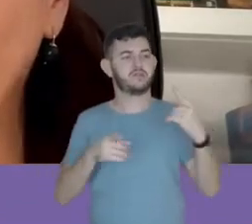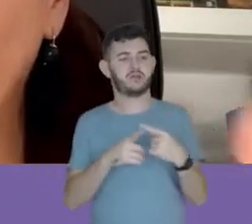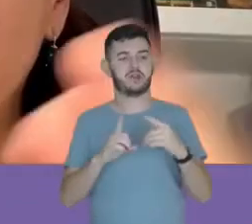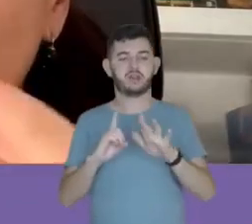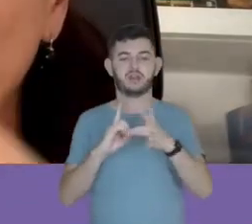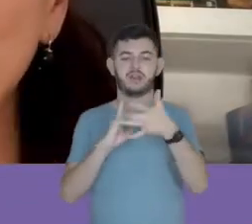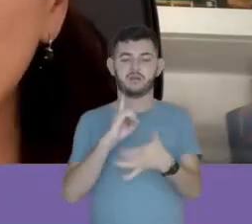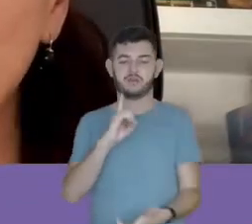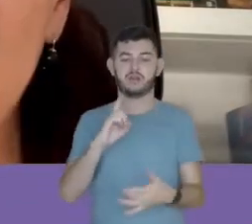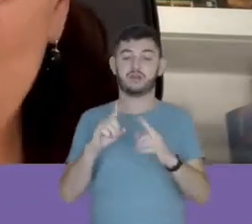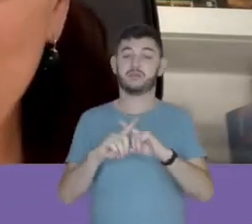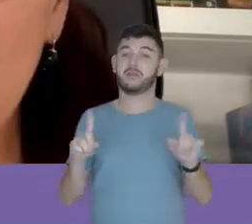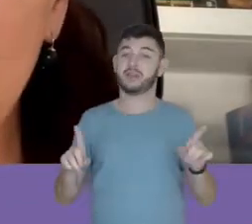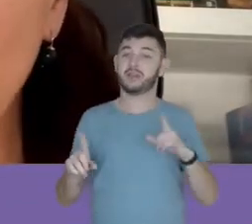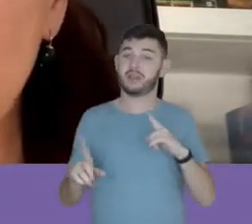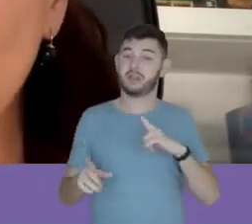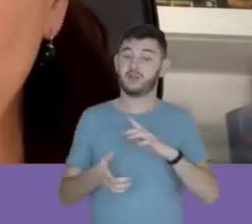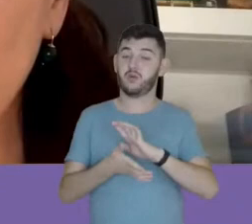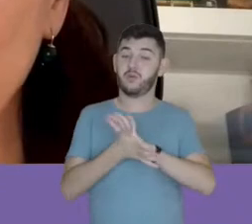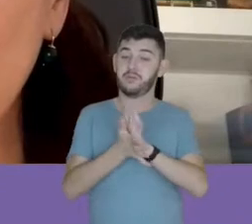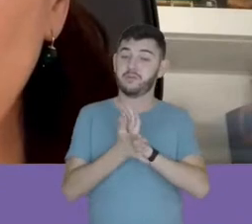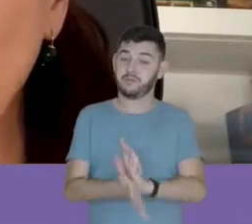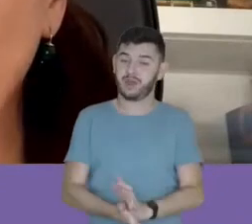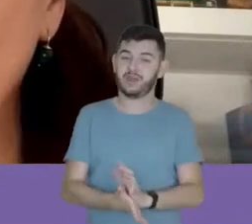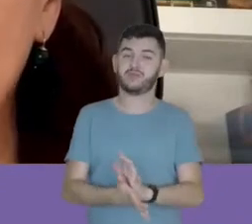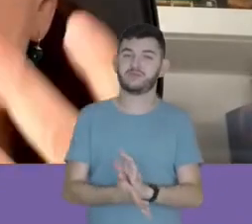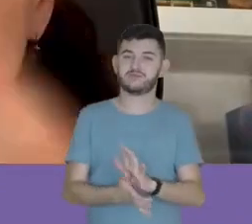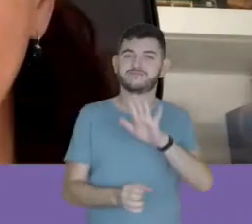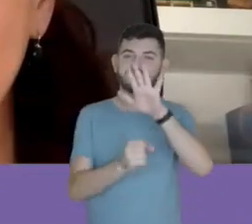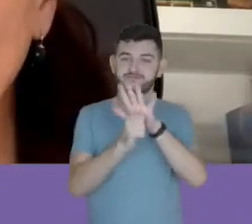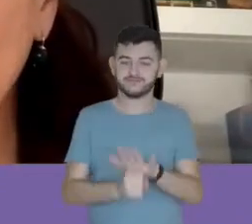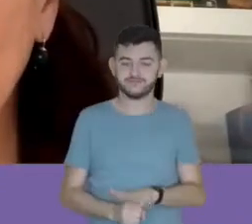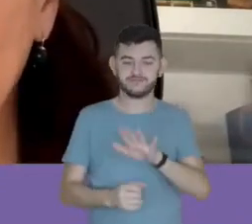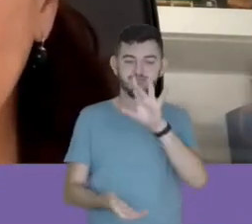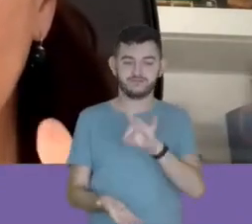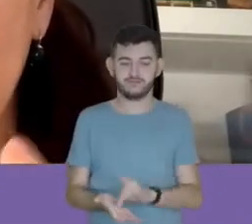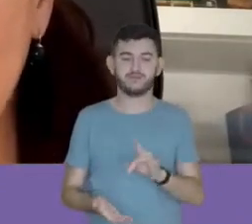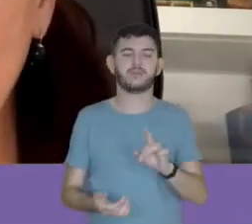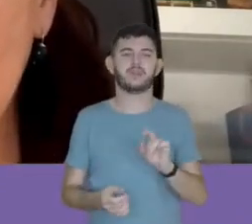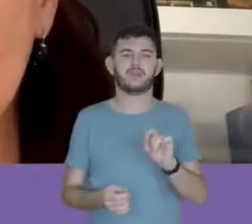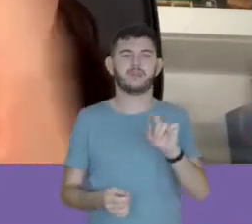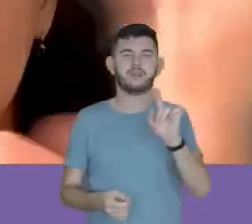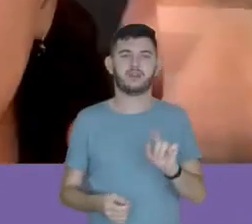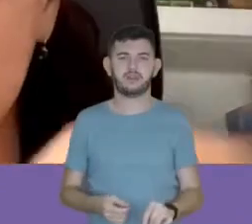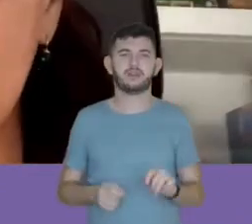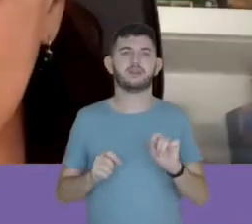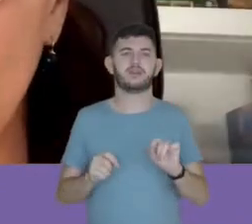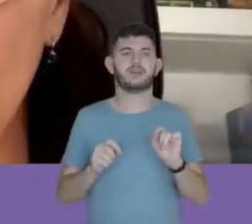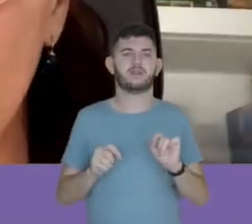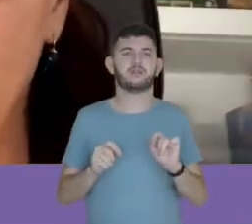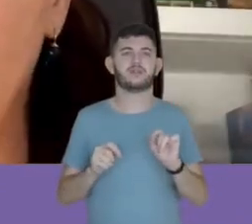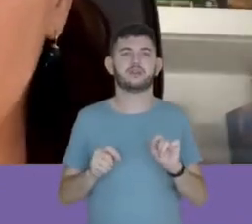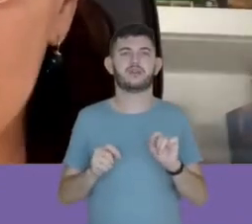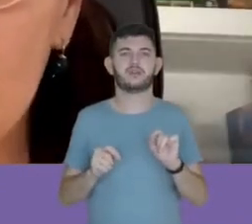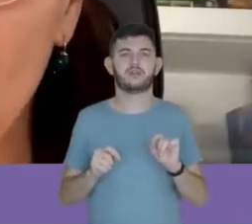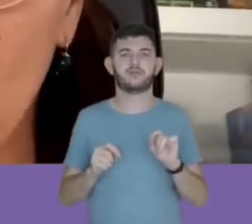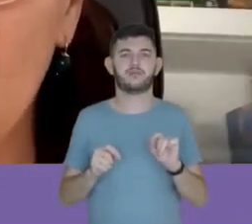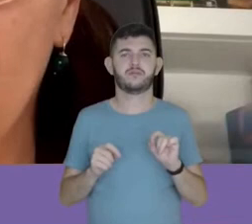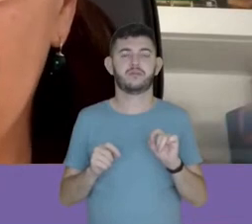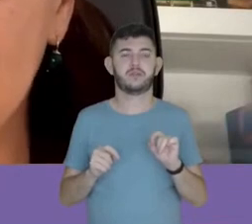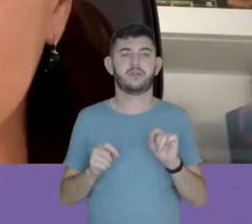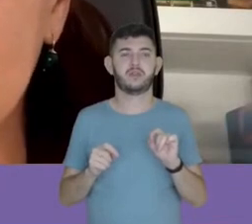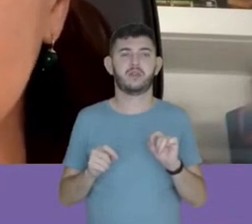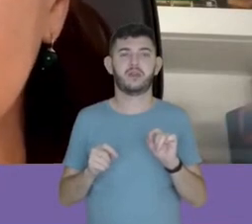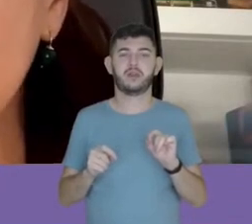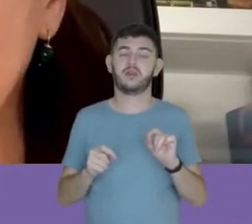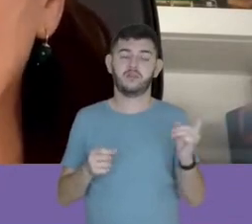também do preconceito que, infelizmente, foi mobilizado, reiterado nessa nossa fase da